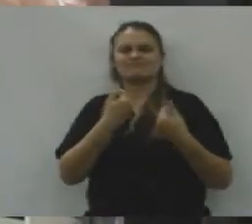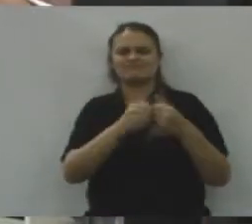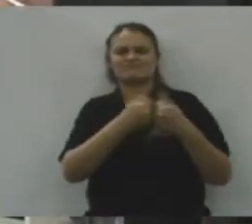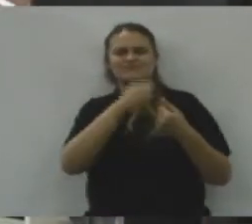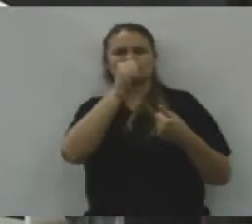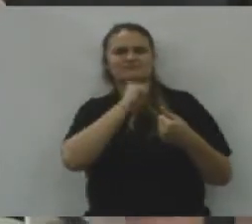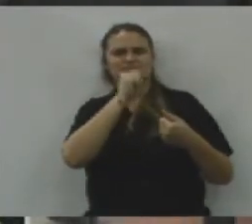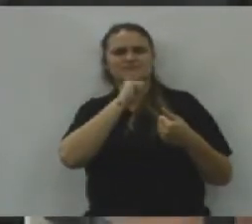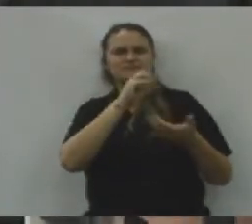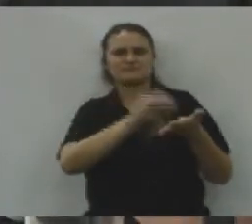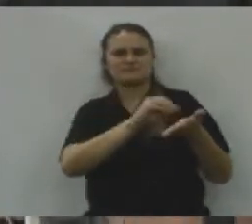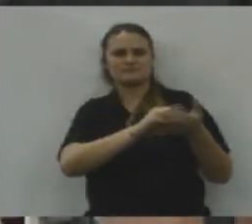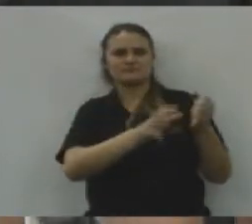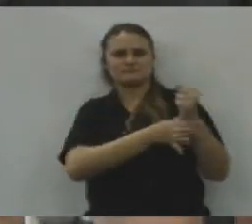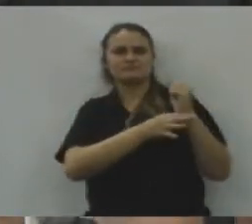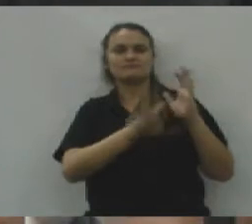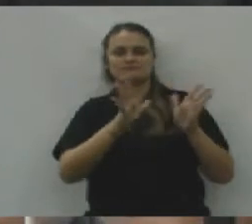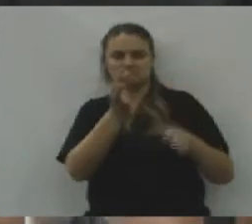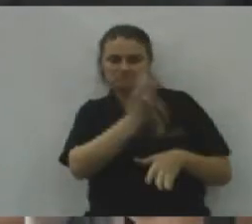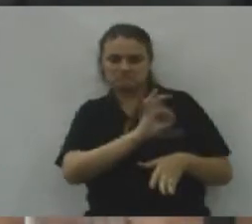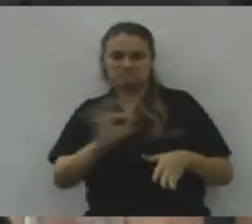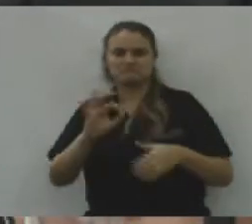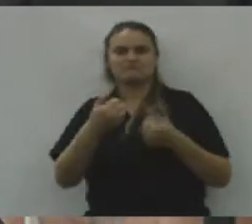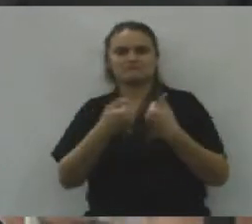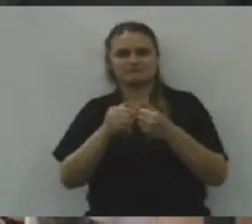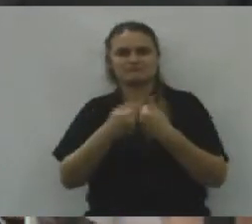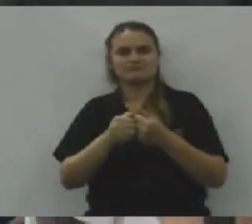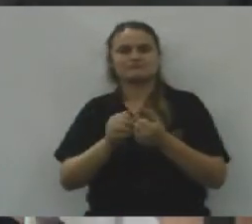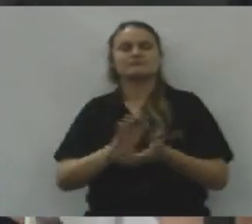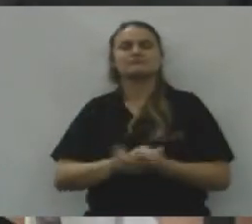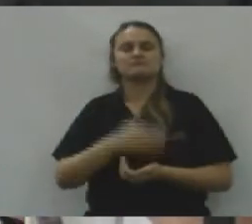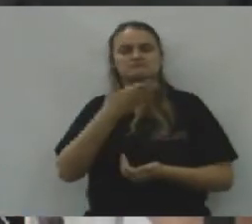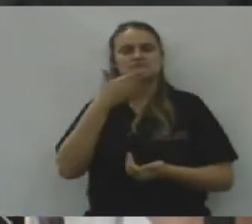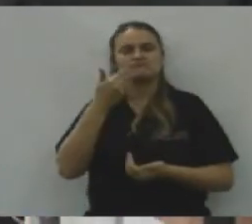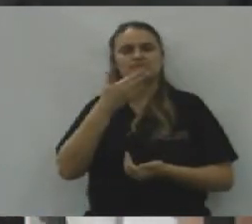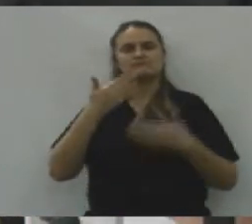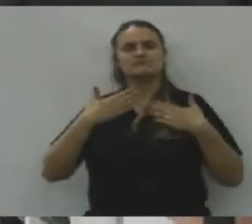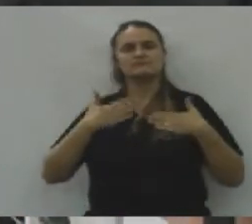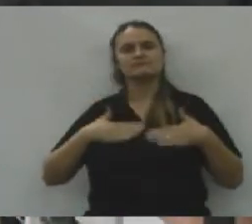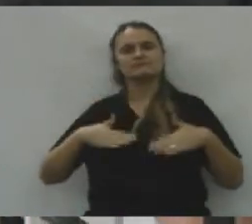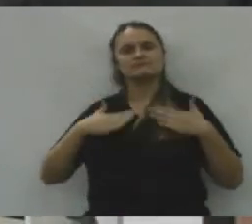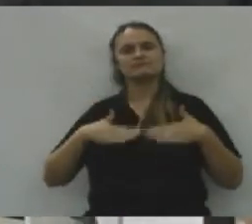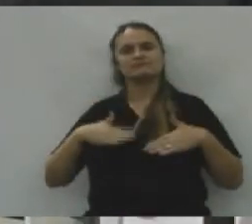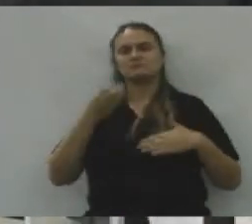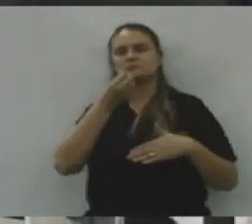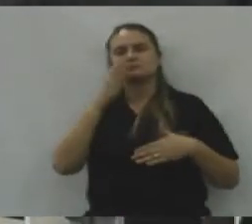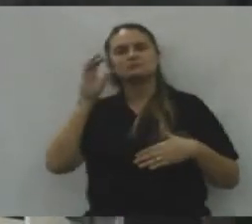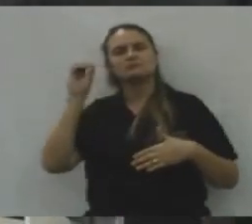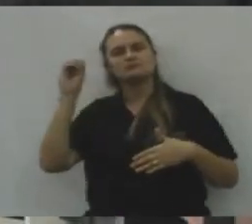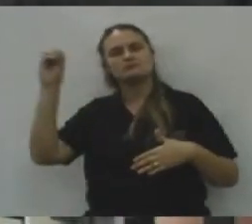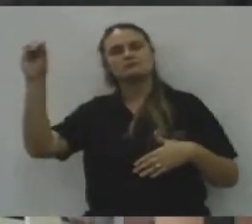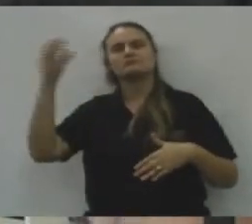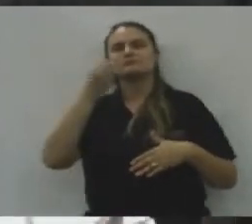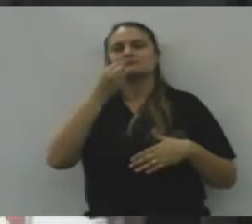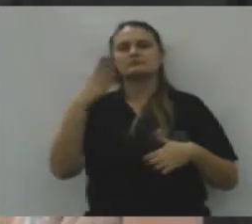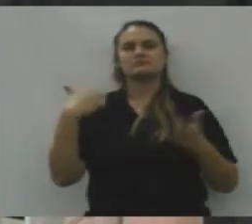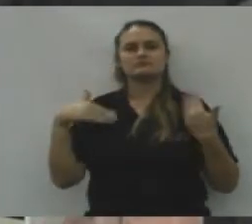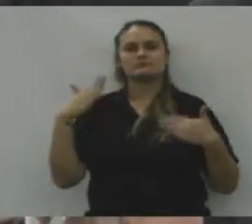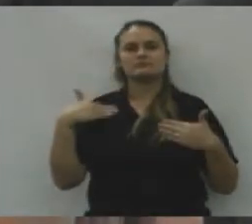tem condições, né? E com o ônibus novo vai ser uma bênção para